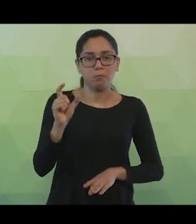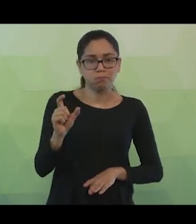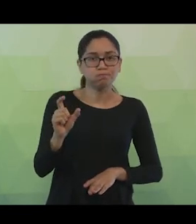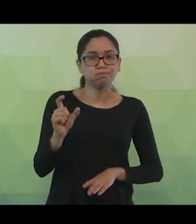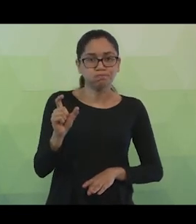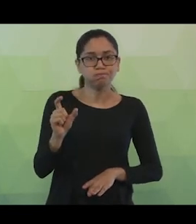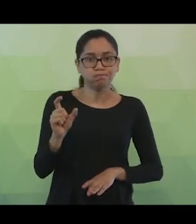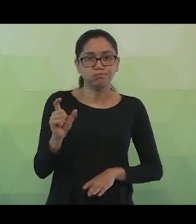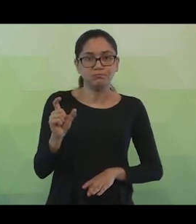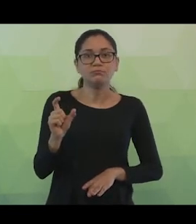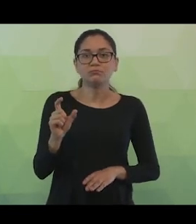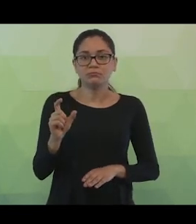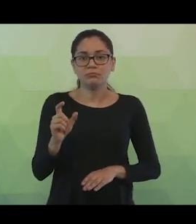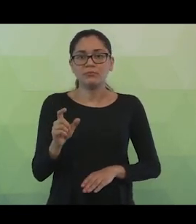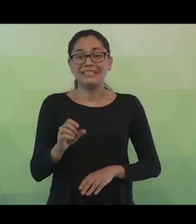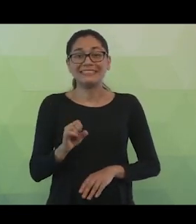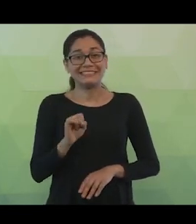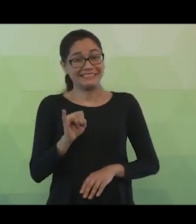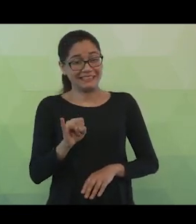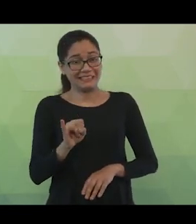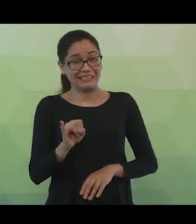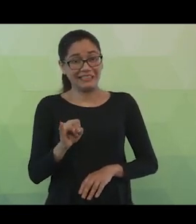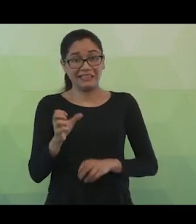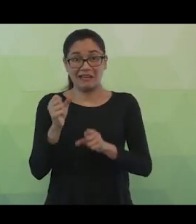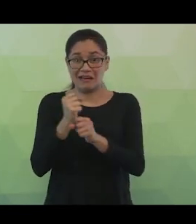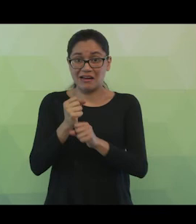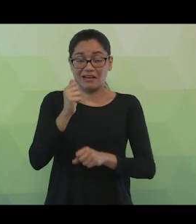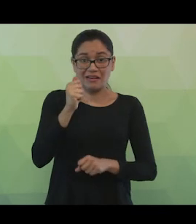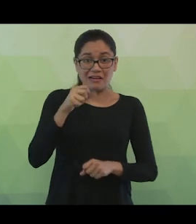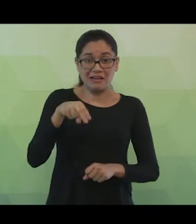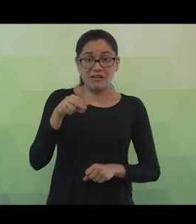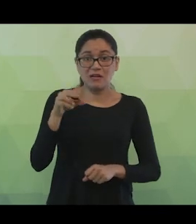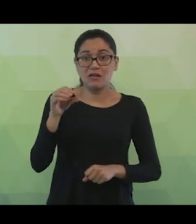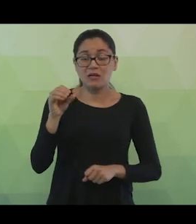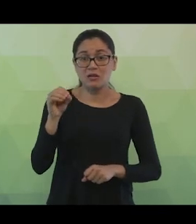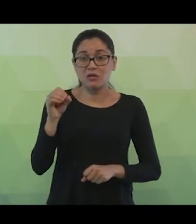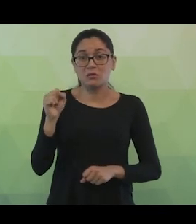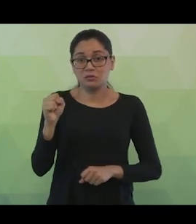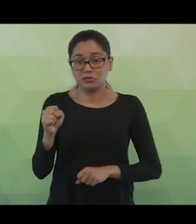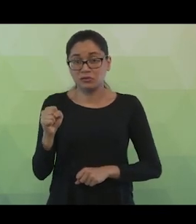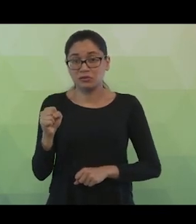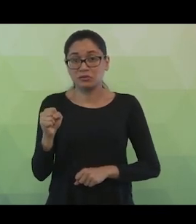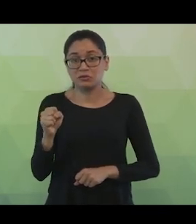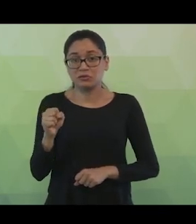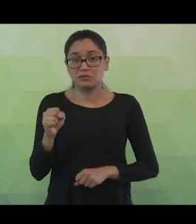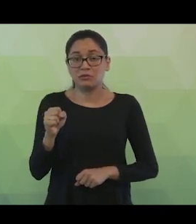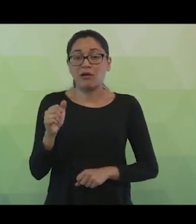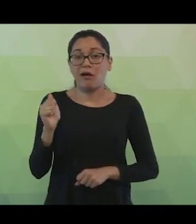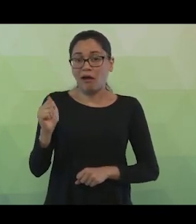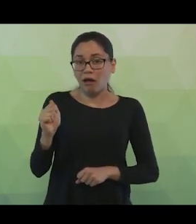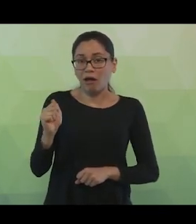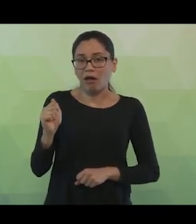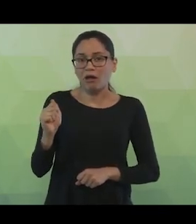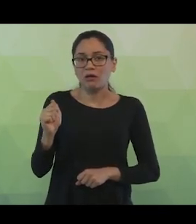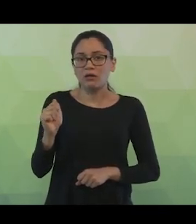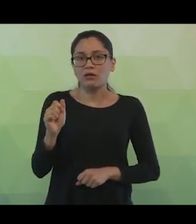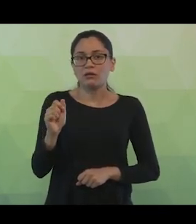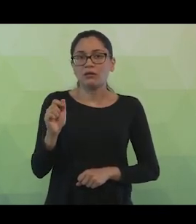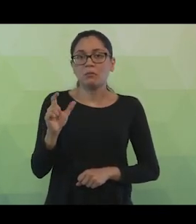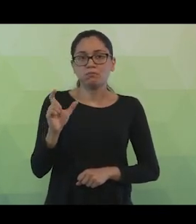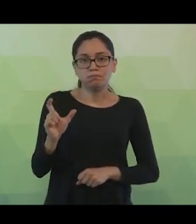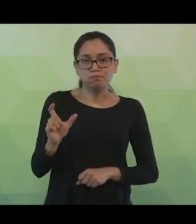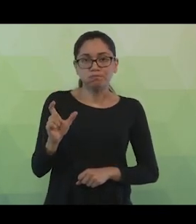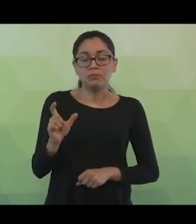D maiúsculo. Se eu coloquei anos com a letra A maiúscula, a mesma coisa. O comando